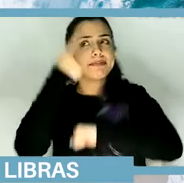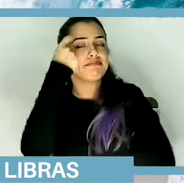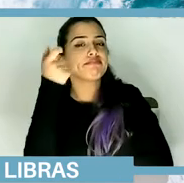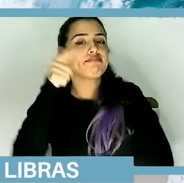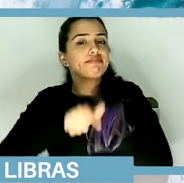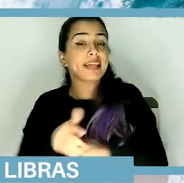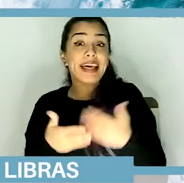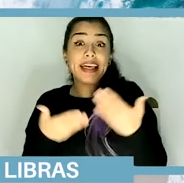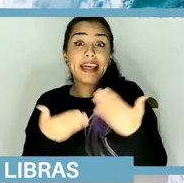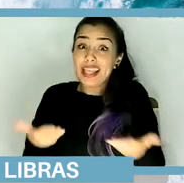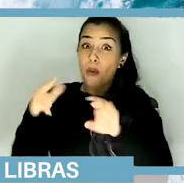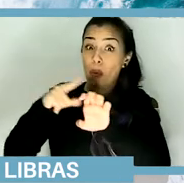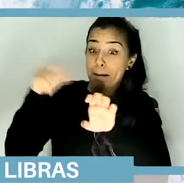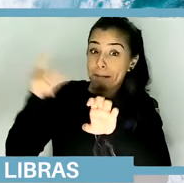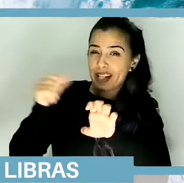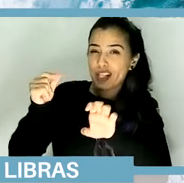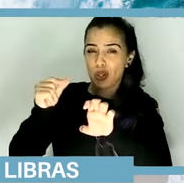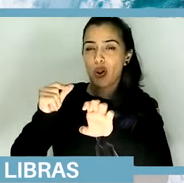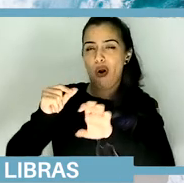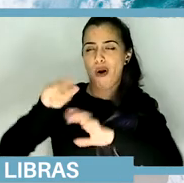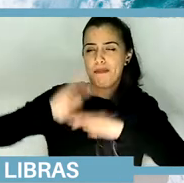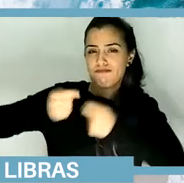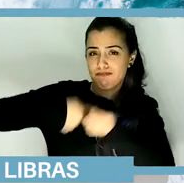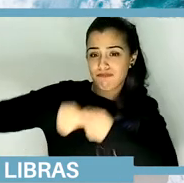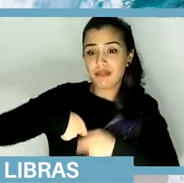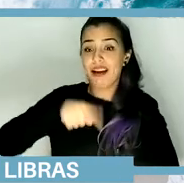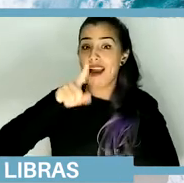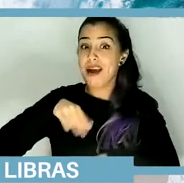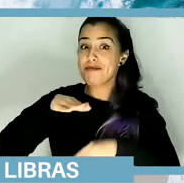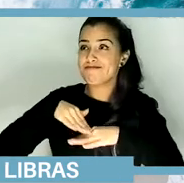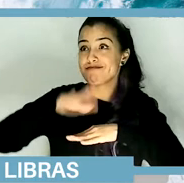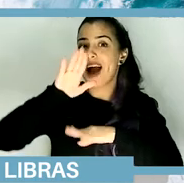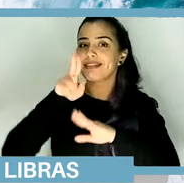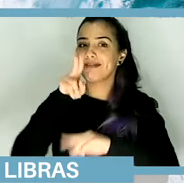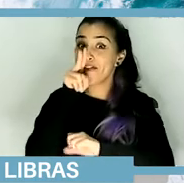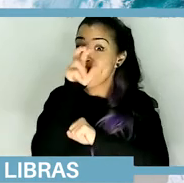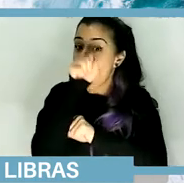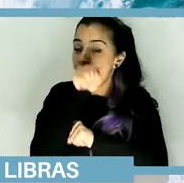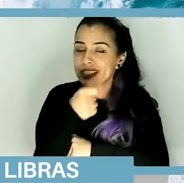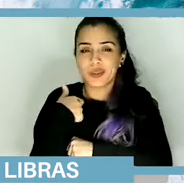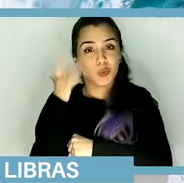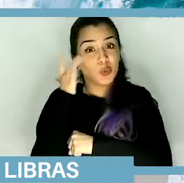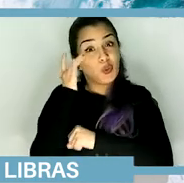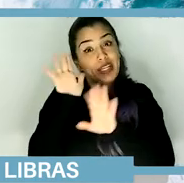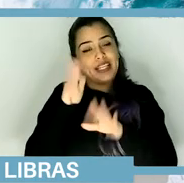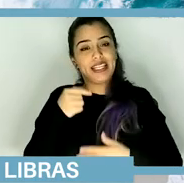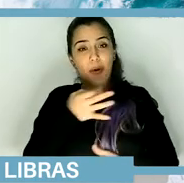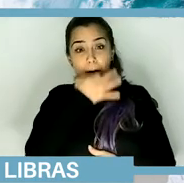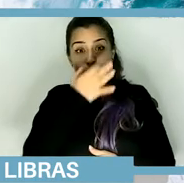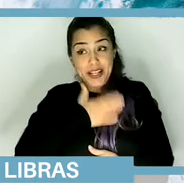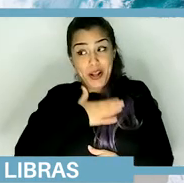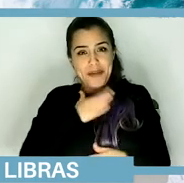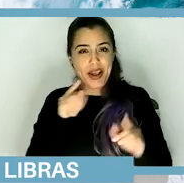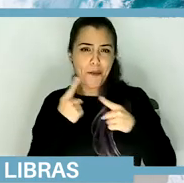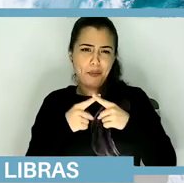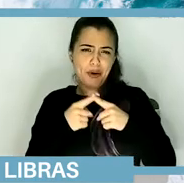parece que a coisa um pouco mais intenso né Não sei se também estou fazendo análise de muito preso aqui a minha bolha mas essa sensação que